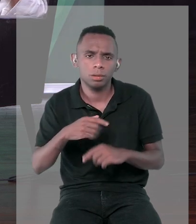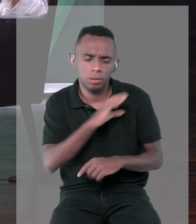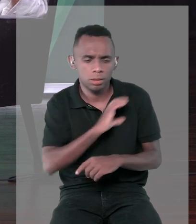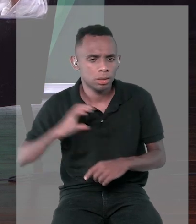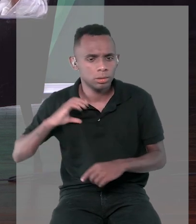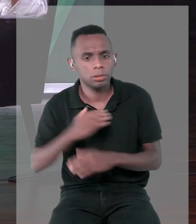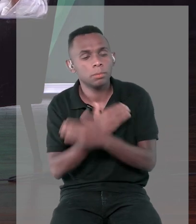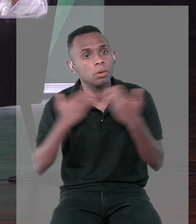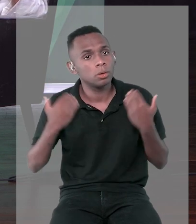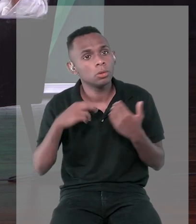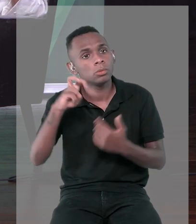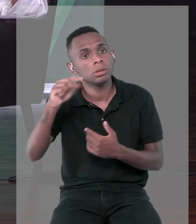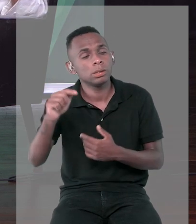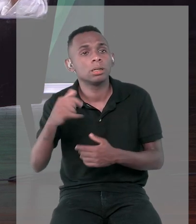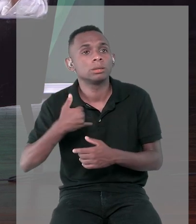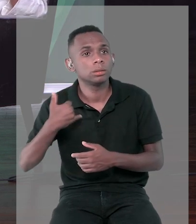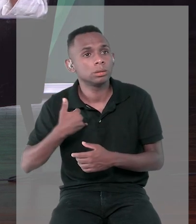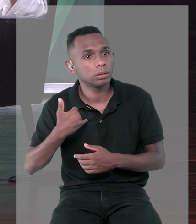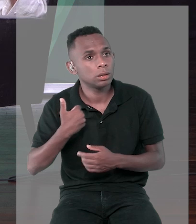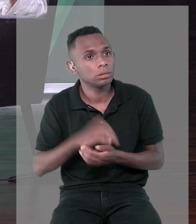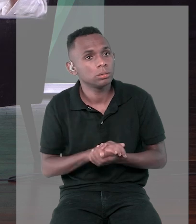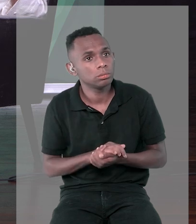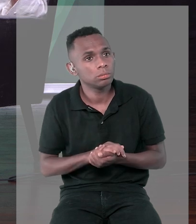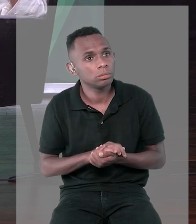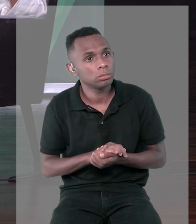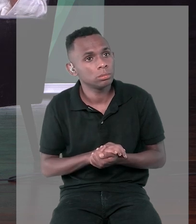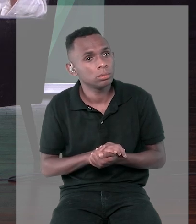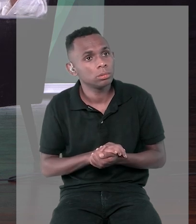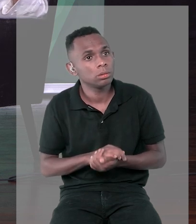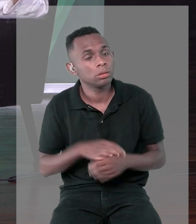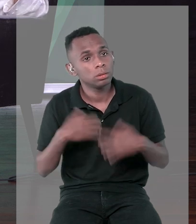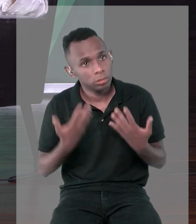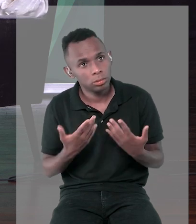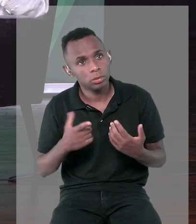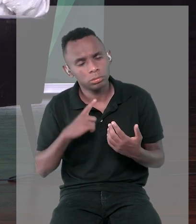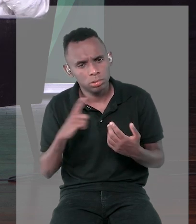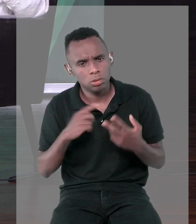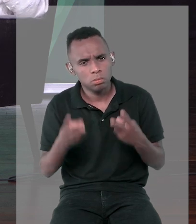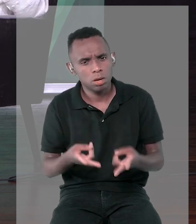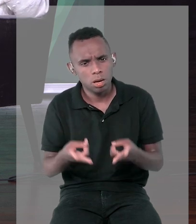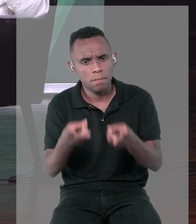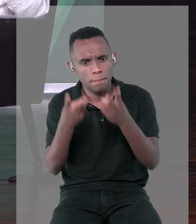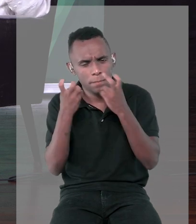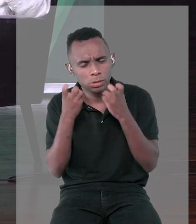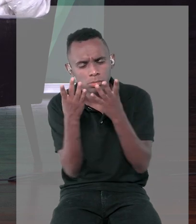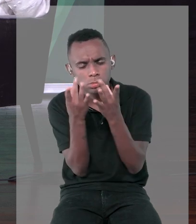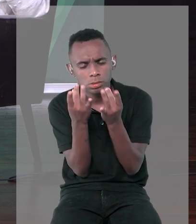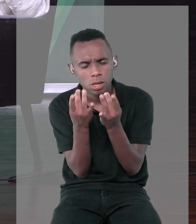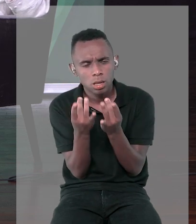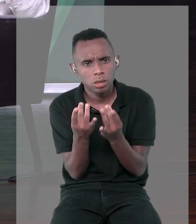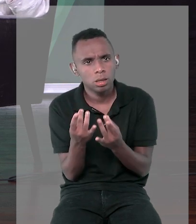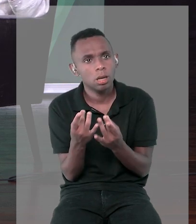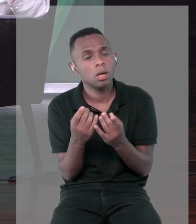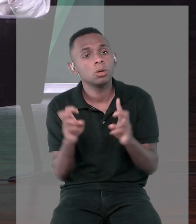com 57 anos, né? Então, não tem essa, vamos dizer assim, apesar dela ter uma percepção muito